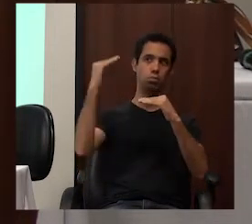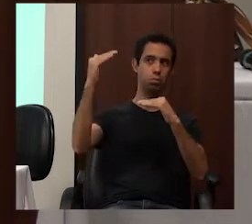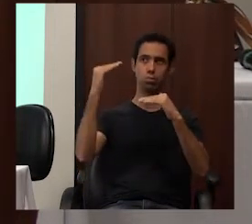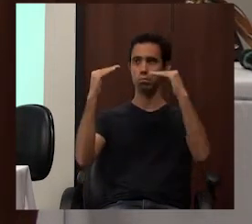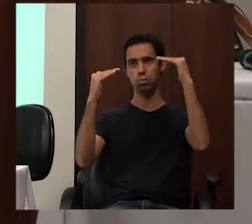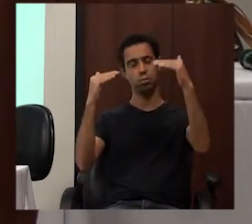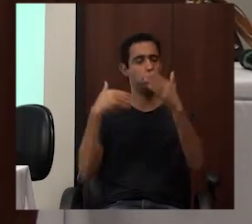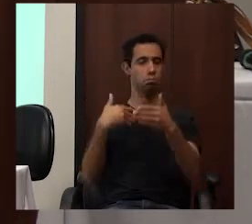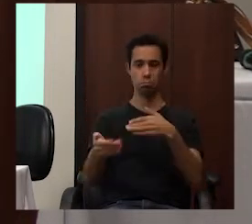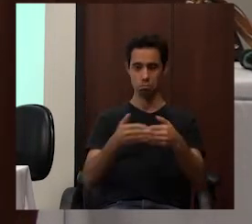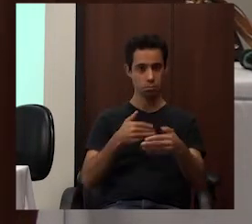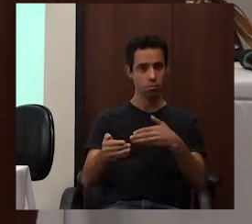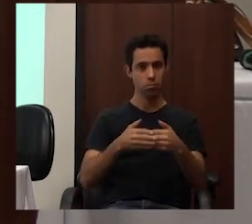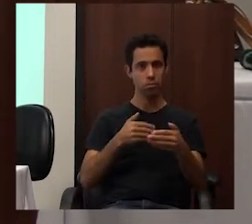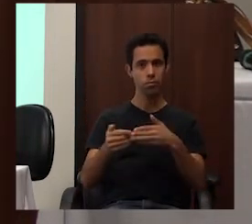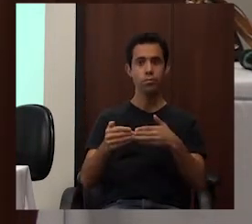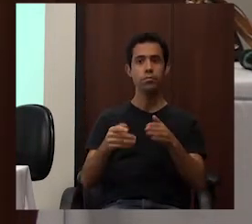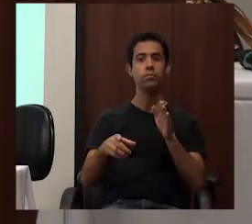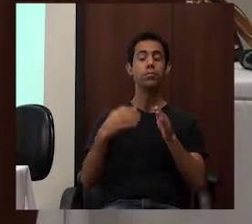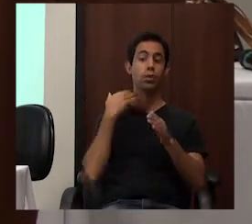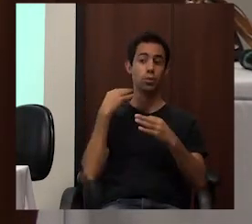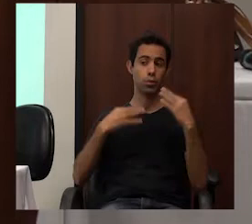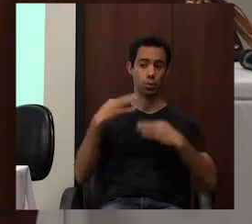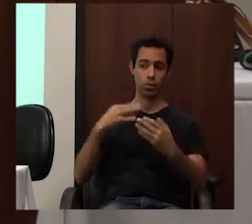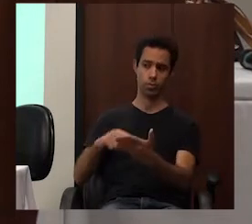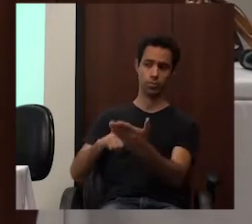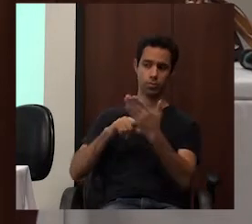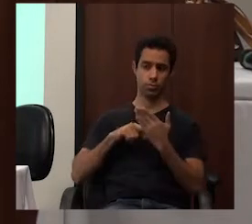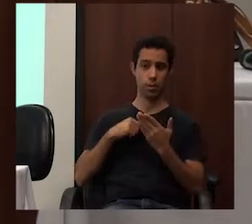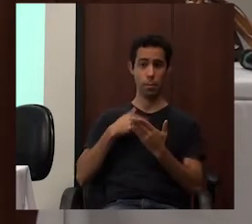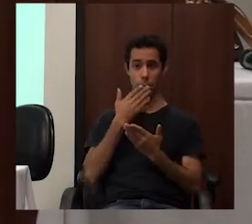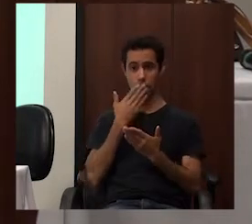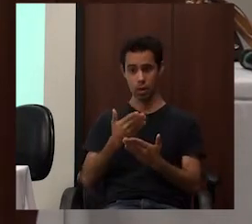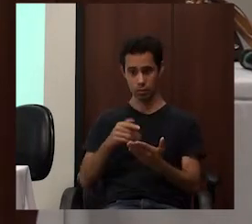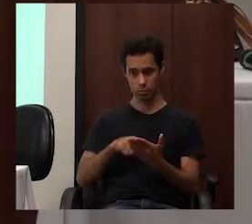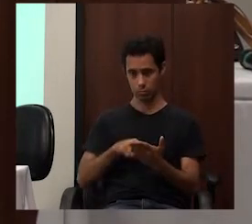nunca vi também nenhum pedido formulado judicialmente nesse sentido.